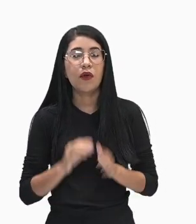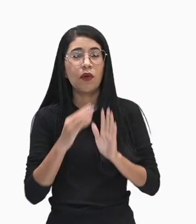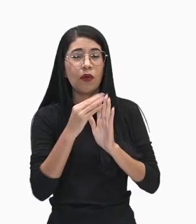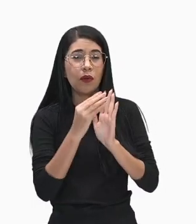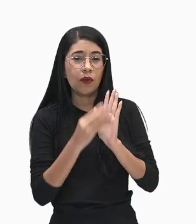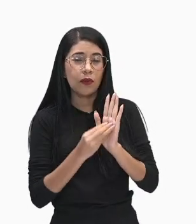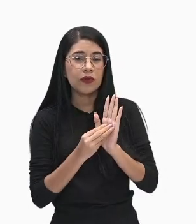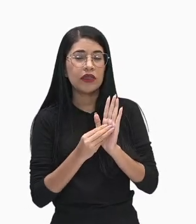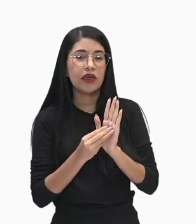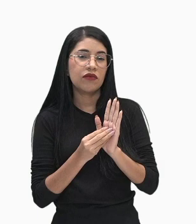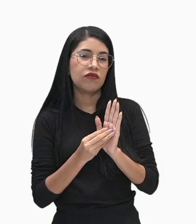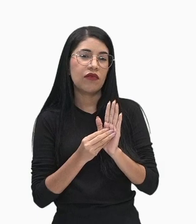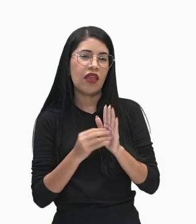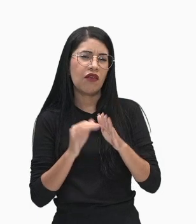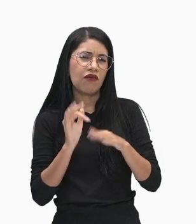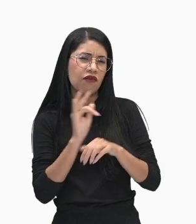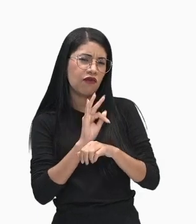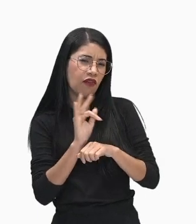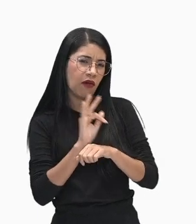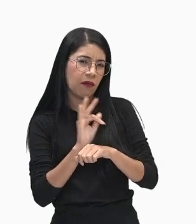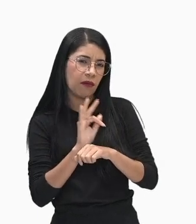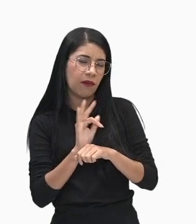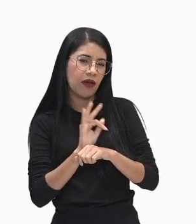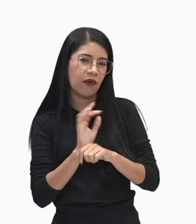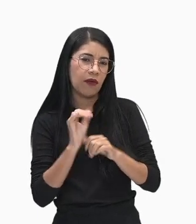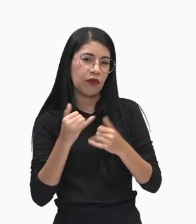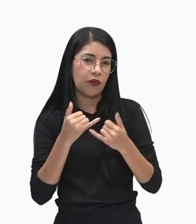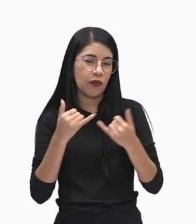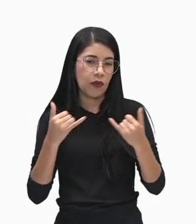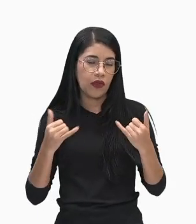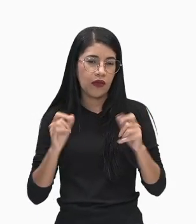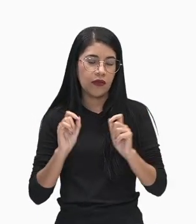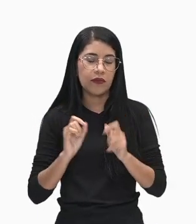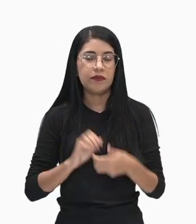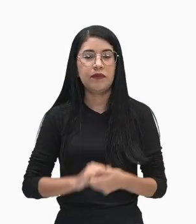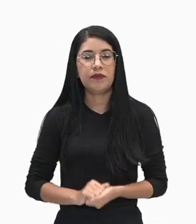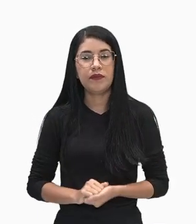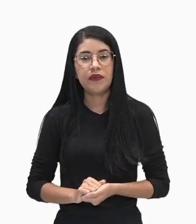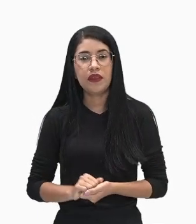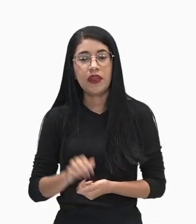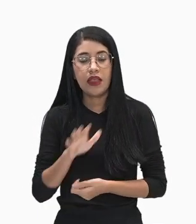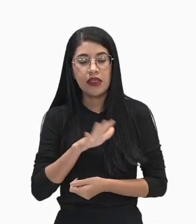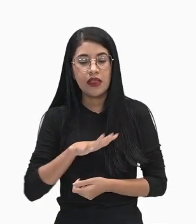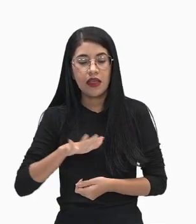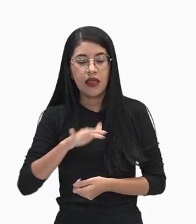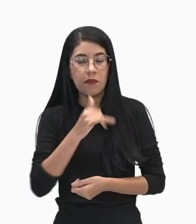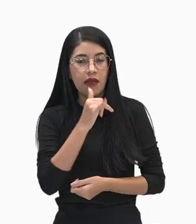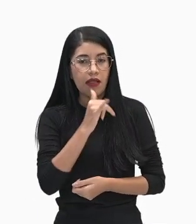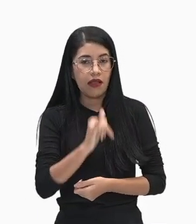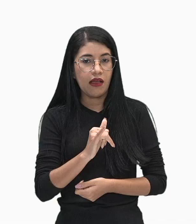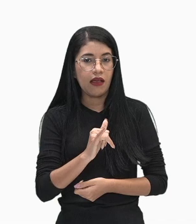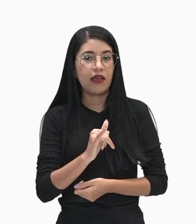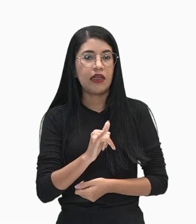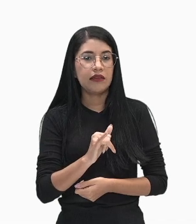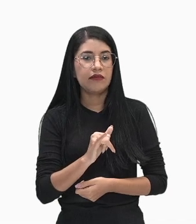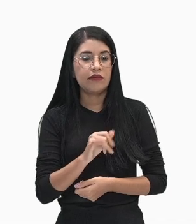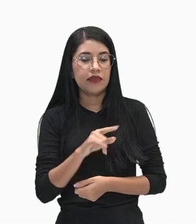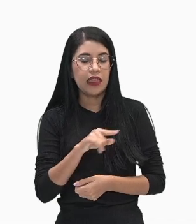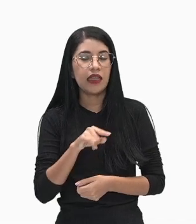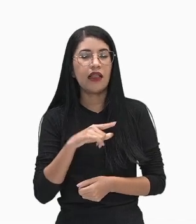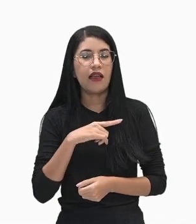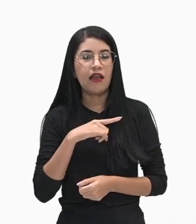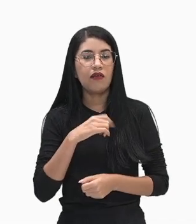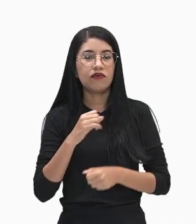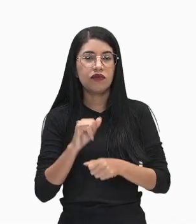maneira mais formal, né? Quando um campo elétrico é estabelecido sobre o condutor,